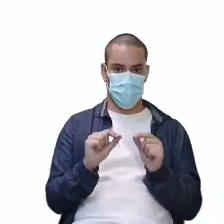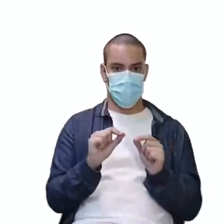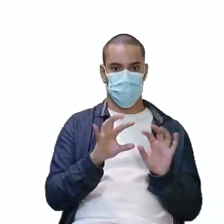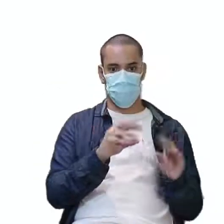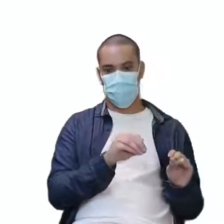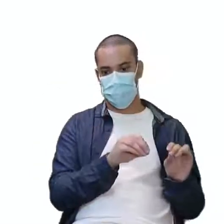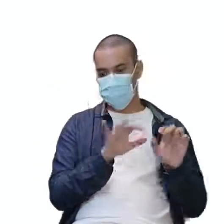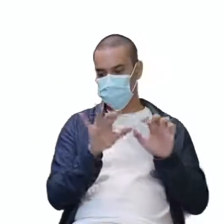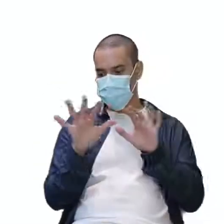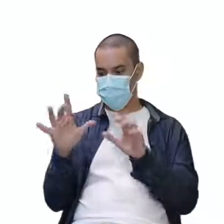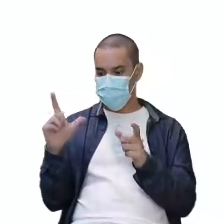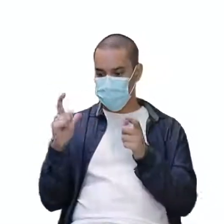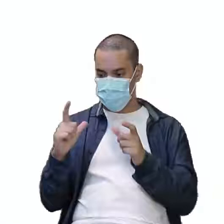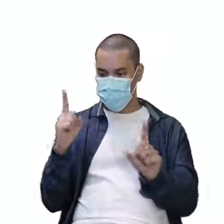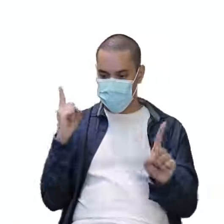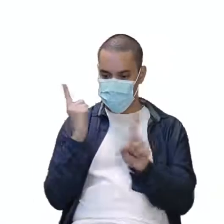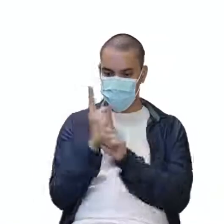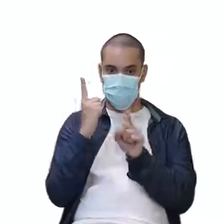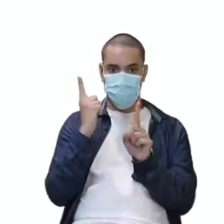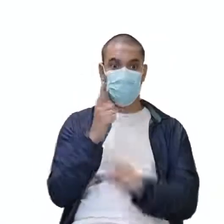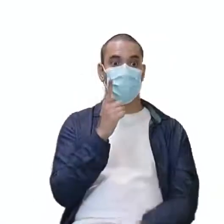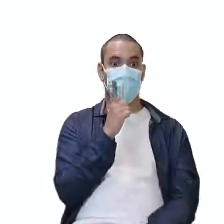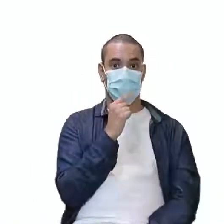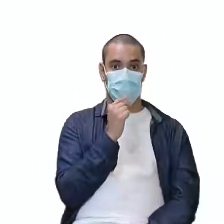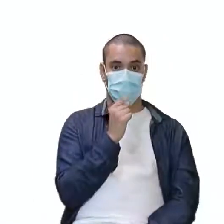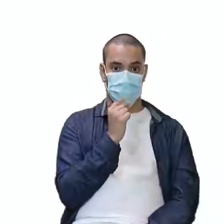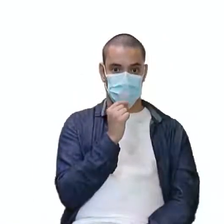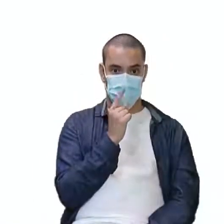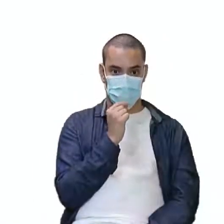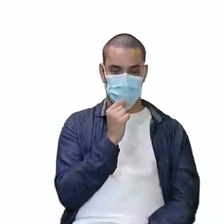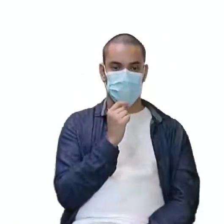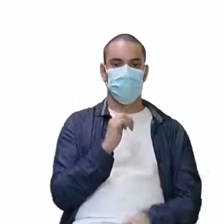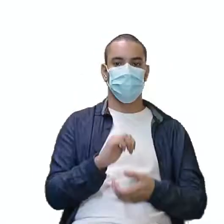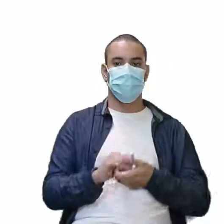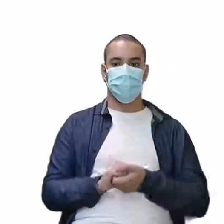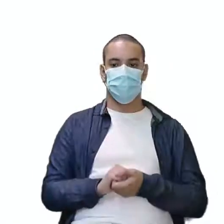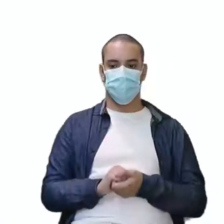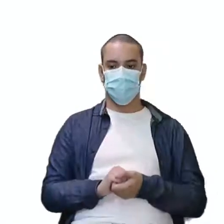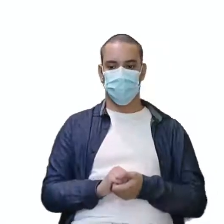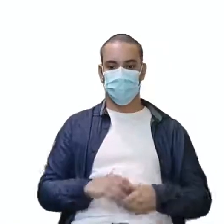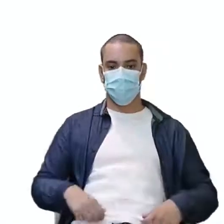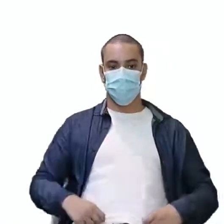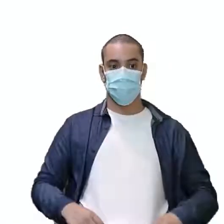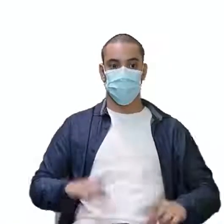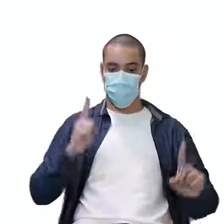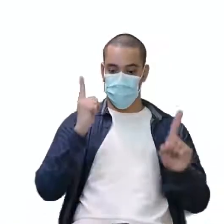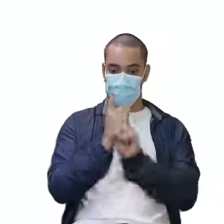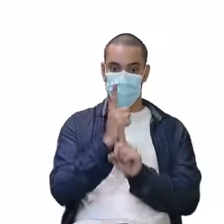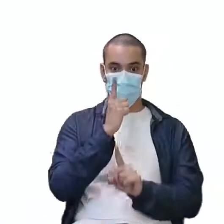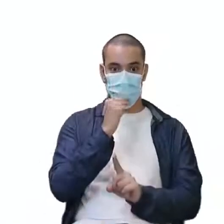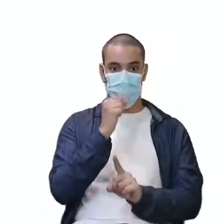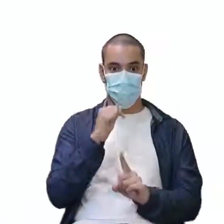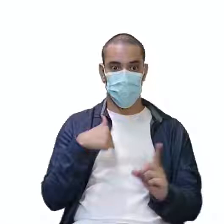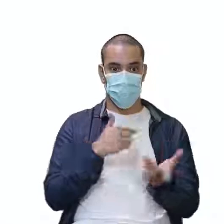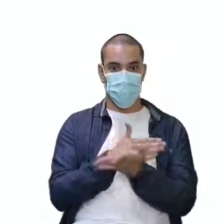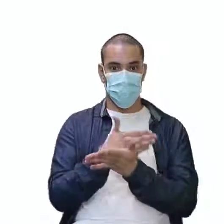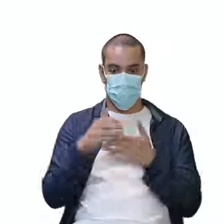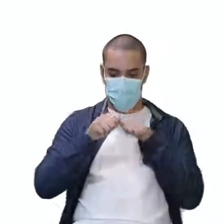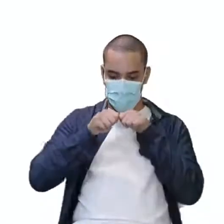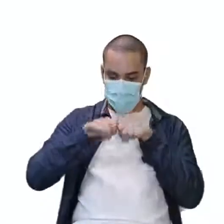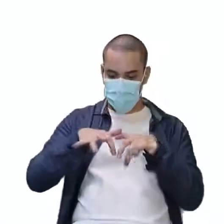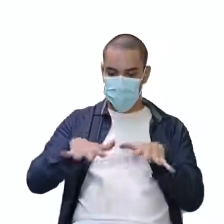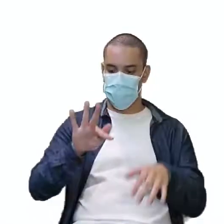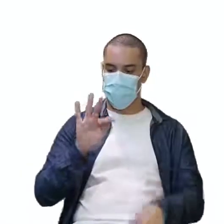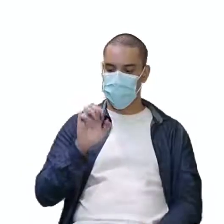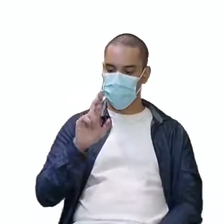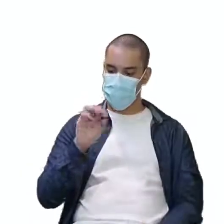vão localizar, por exemplo, uma fonte de água, nos insetos em geral. Aí eles encontram essa água, então eles vão começar a liberar um feromônio